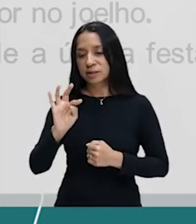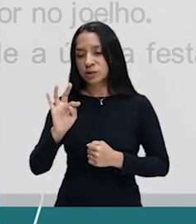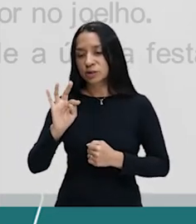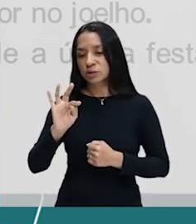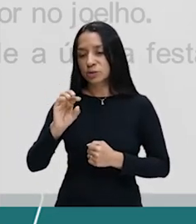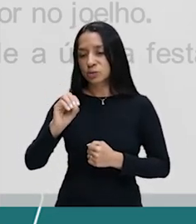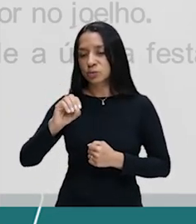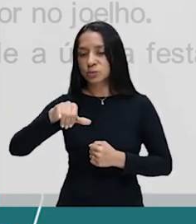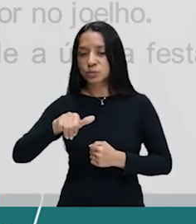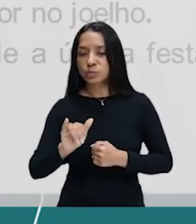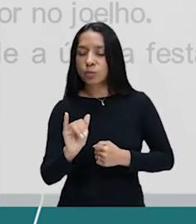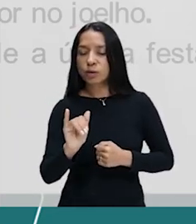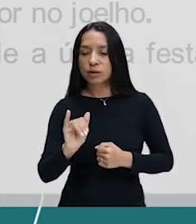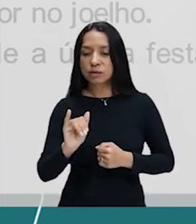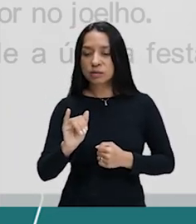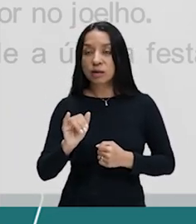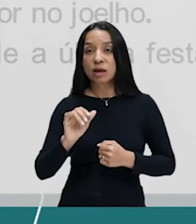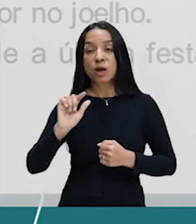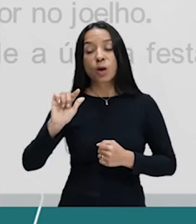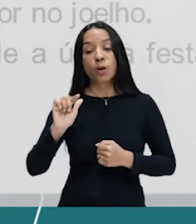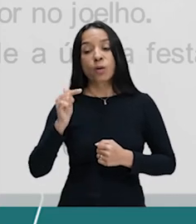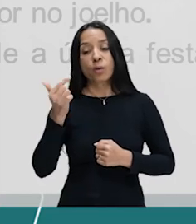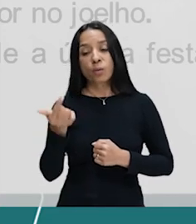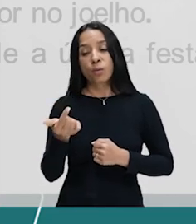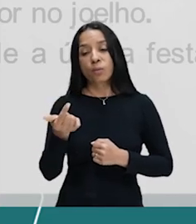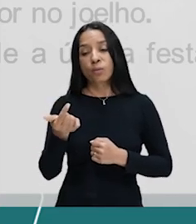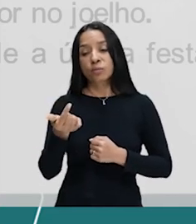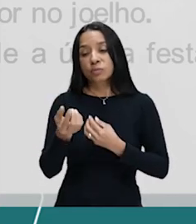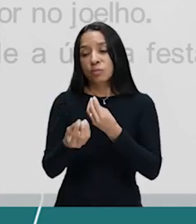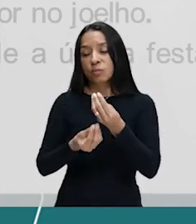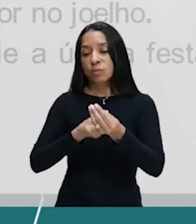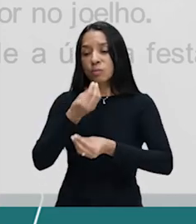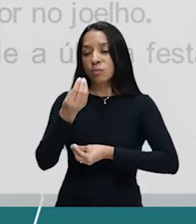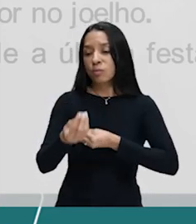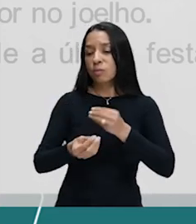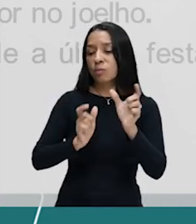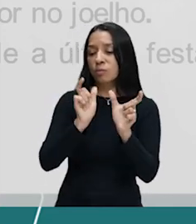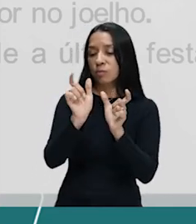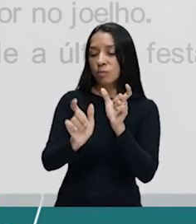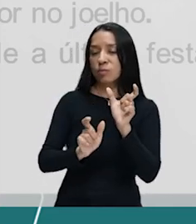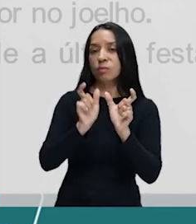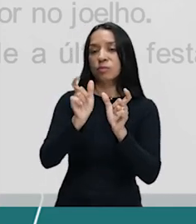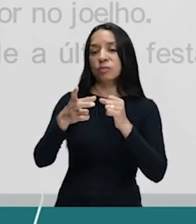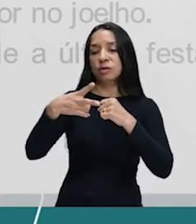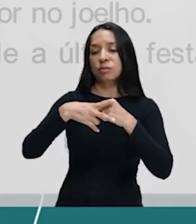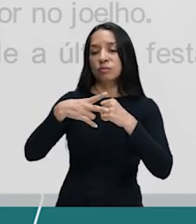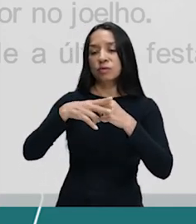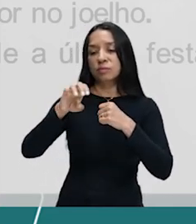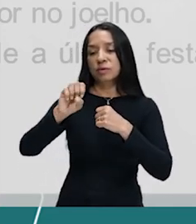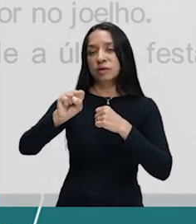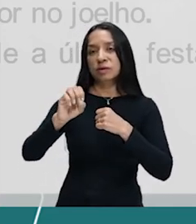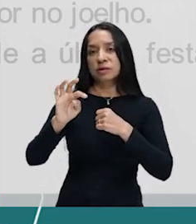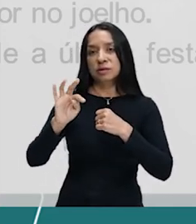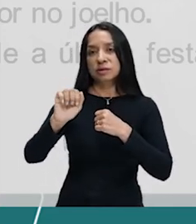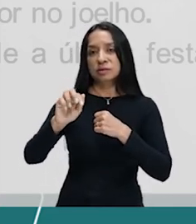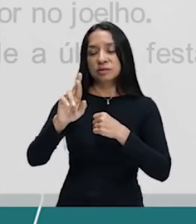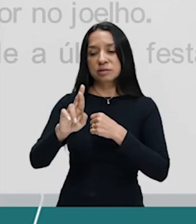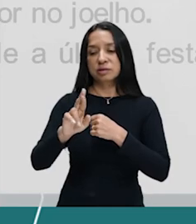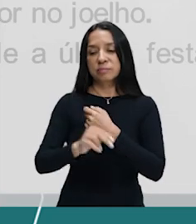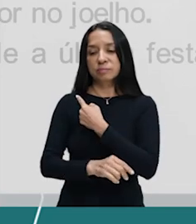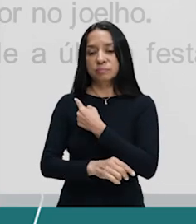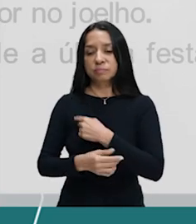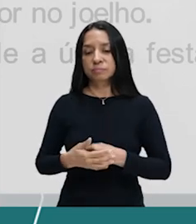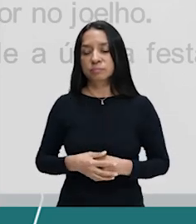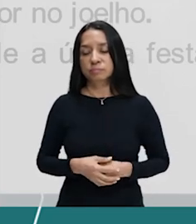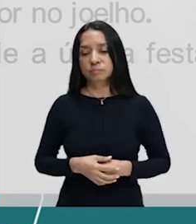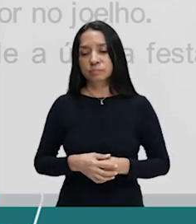é uma outra forma de conjugar o verbo estar. Desde la última